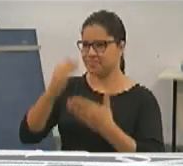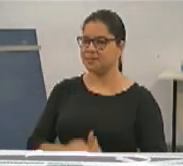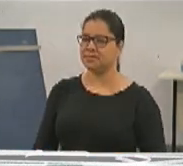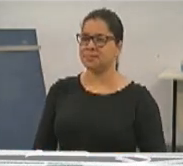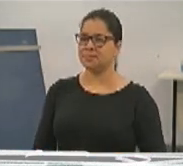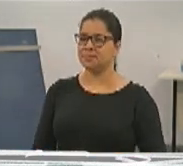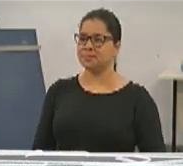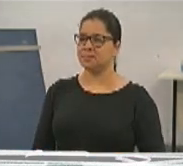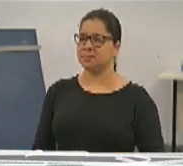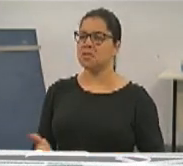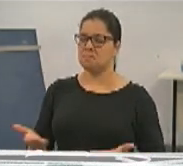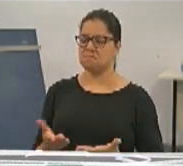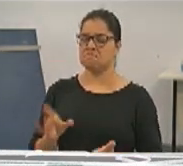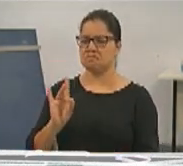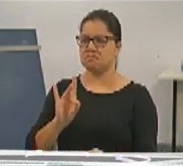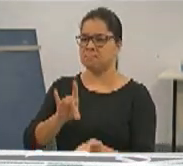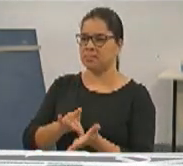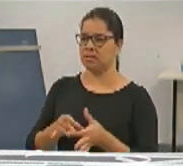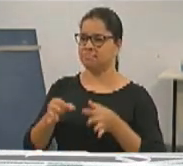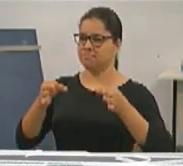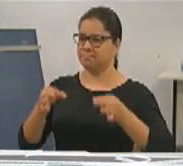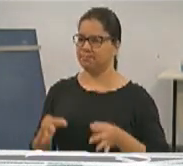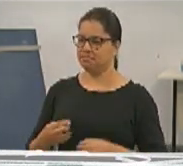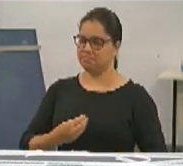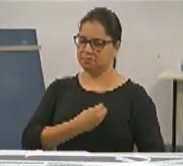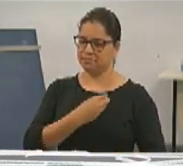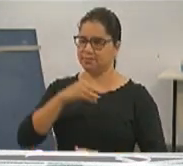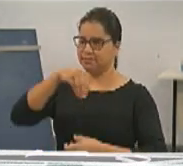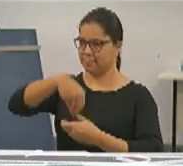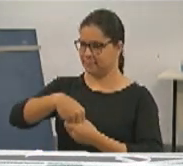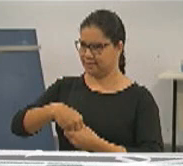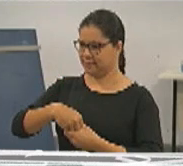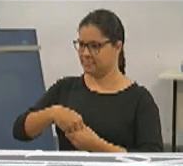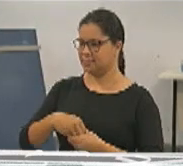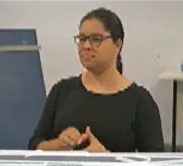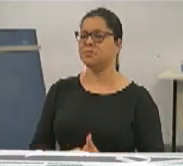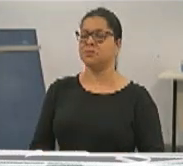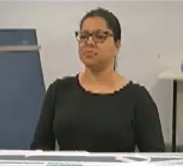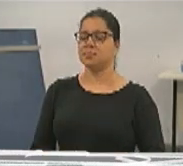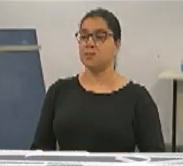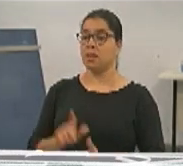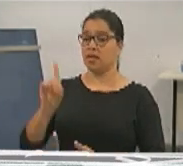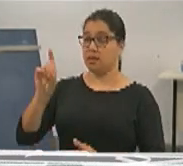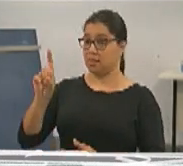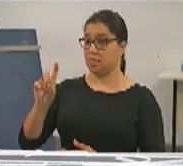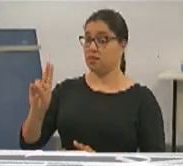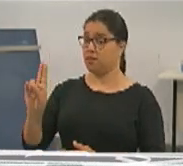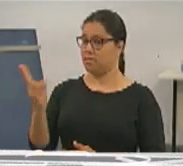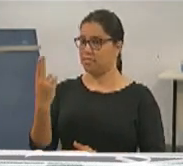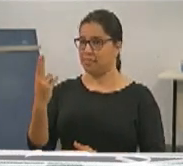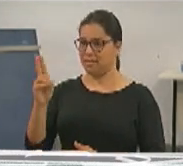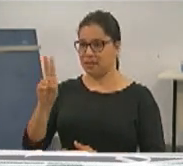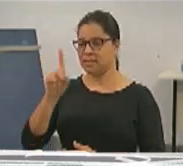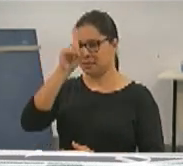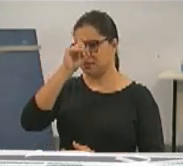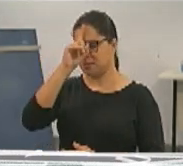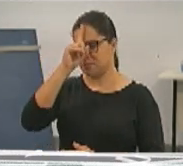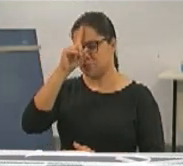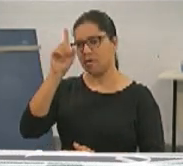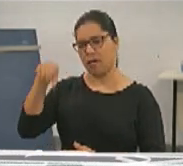efetiva democracia dentro da nossa Universidade Federal da Grande Dourados, né, dentro do HU, que faz parte da estrutura da